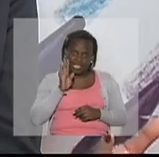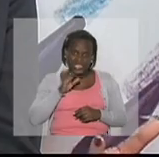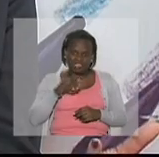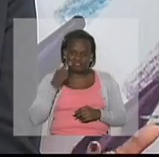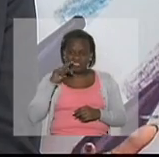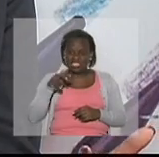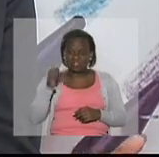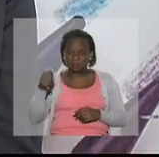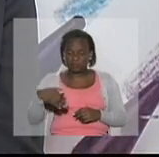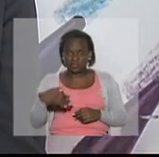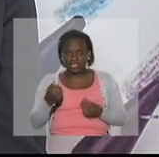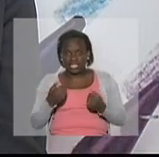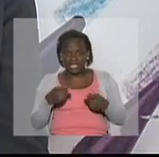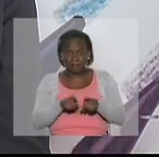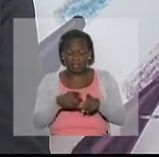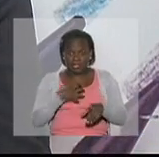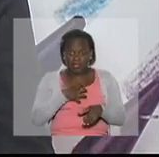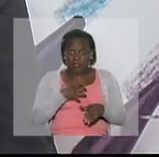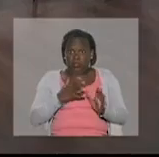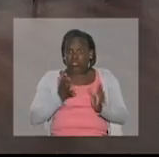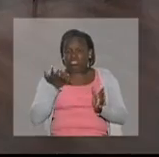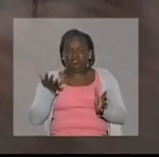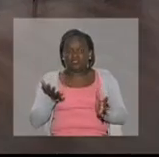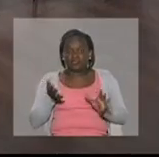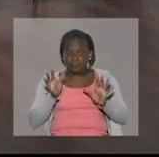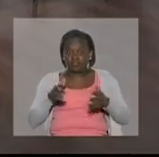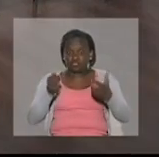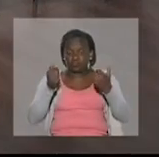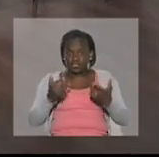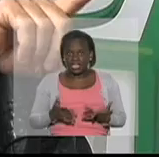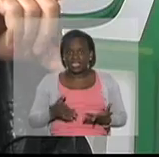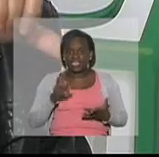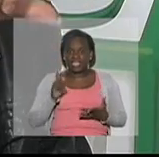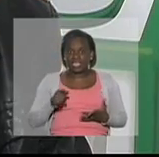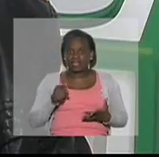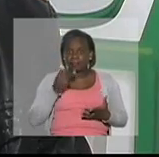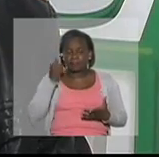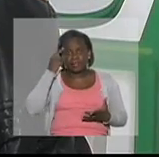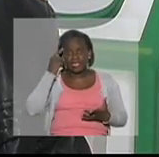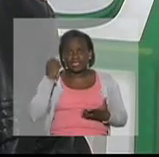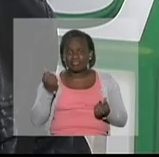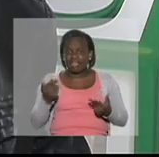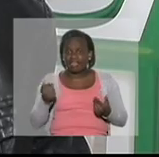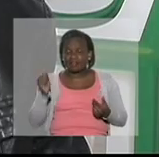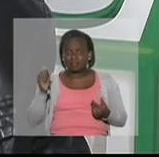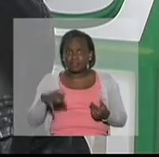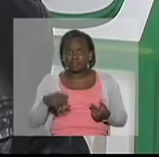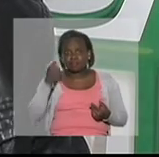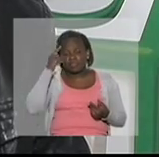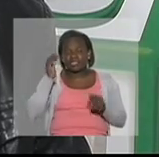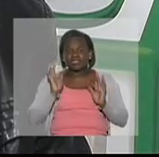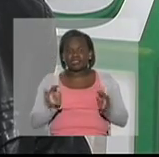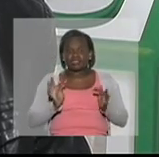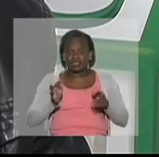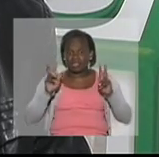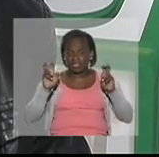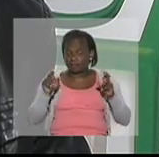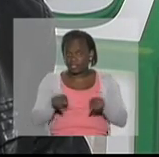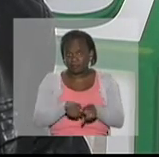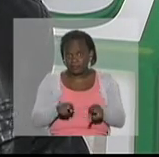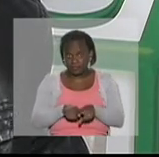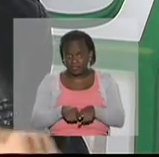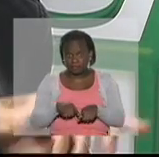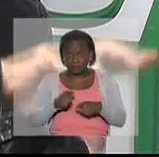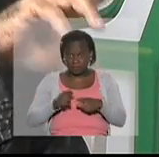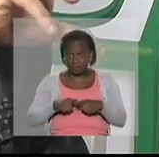Nem a banalização, não, em absoluto. nem o terror. Mas o que eu ia comentar, né? Essa banalização leva à simplificação do tema